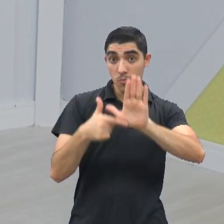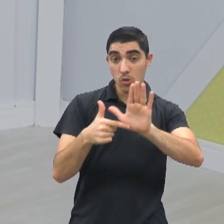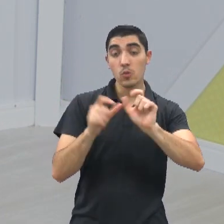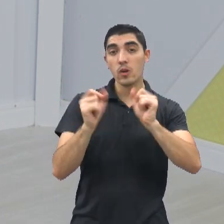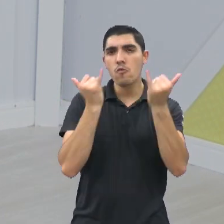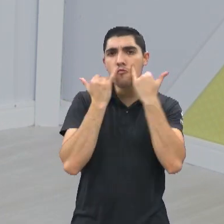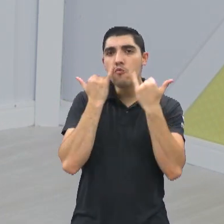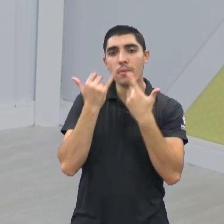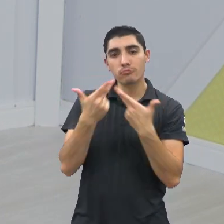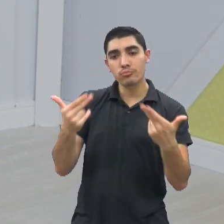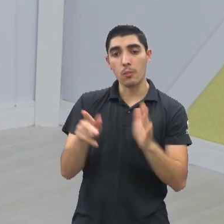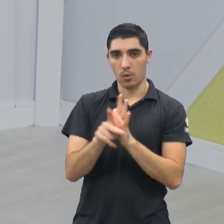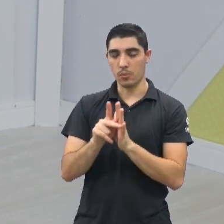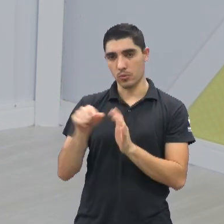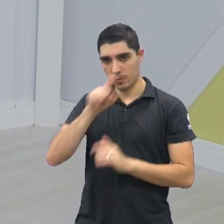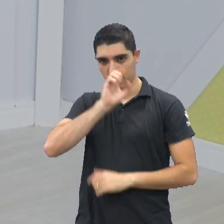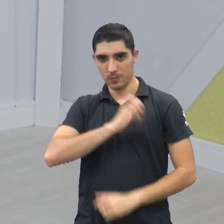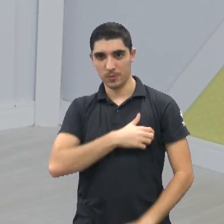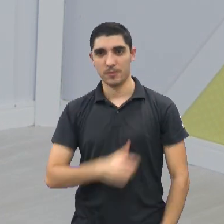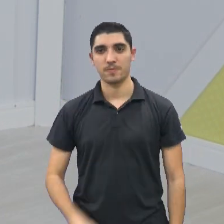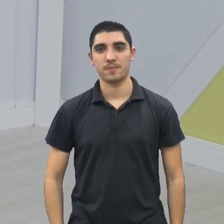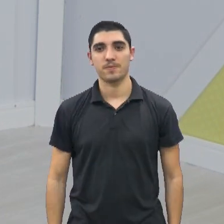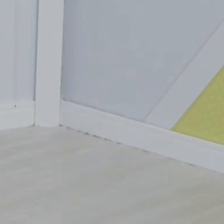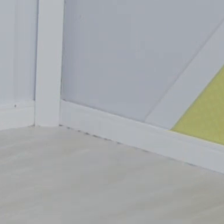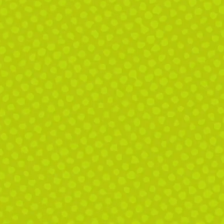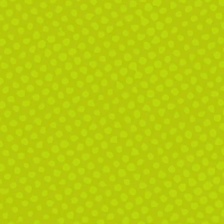informação do São José não sai daí